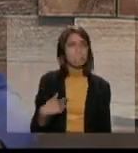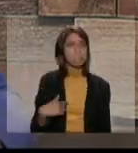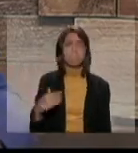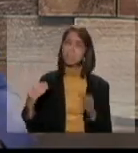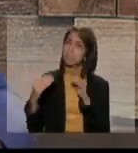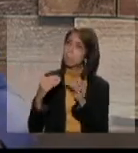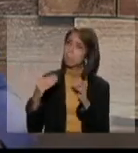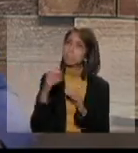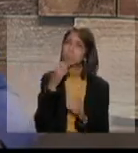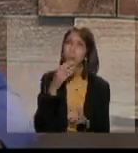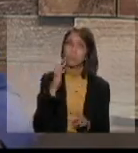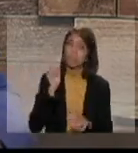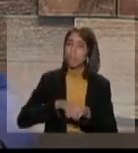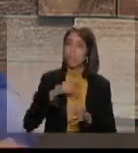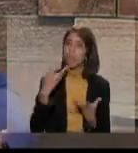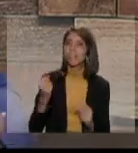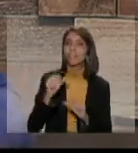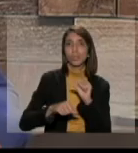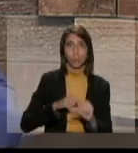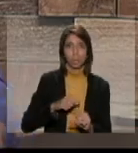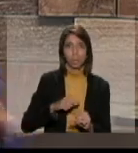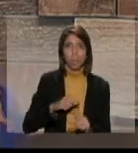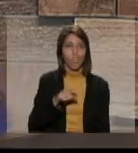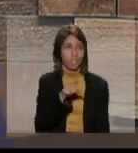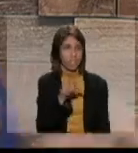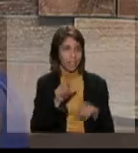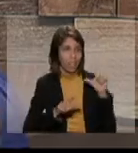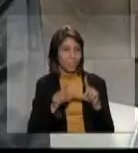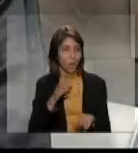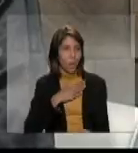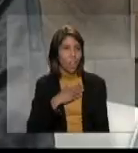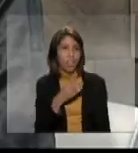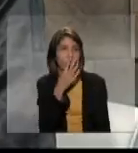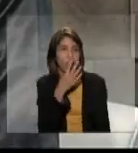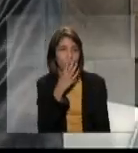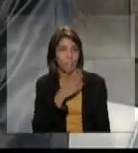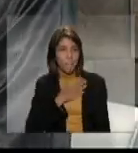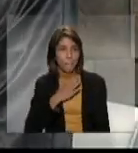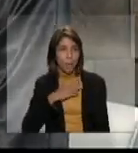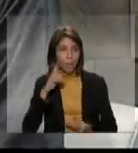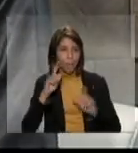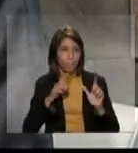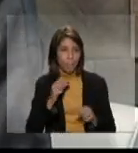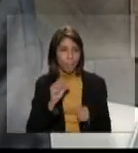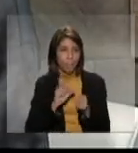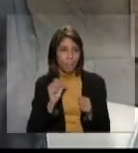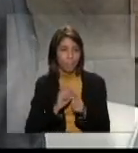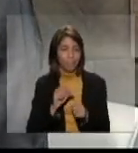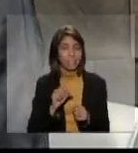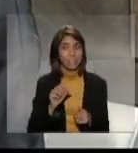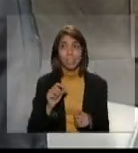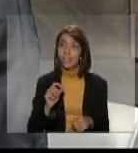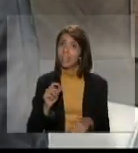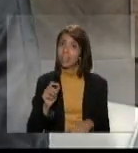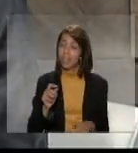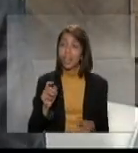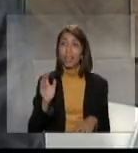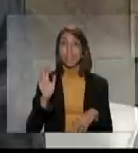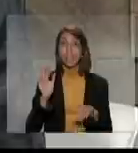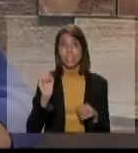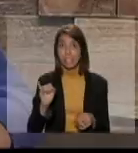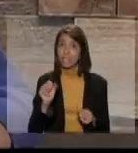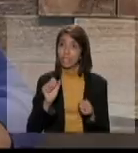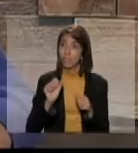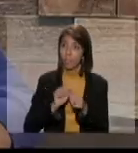nossa realmente é bom isso não tinha pensado nisso eu troco na hora você assiste do time que fica é se esses o domingo 3 já